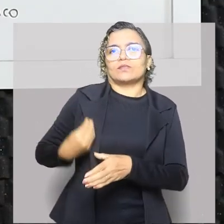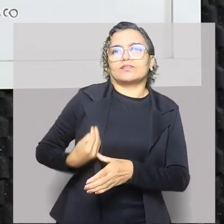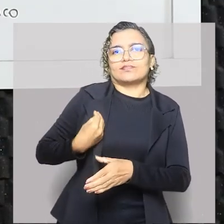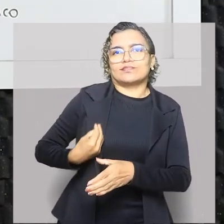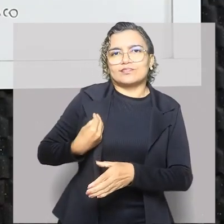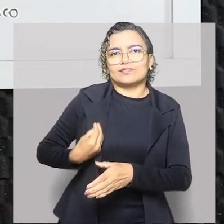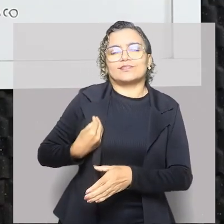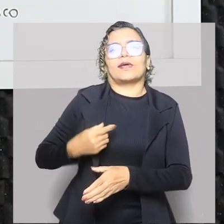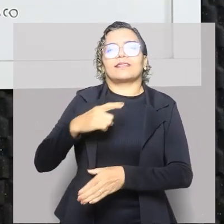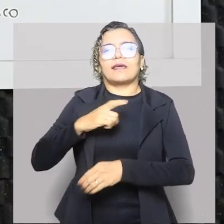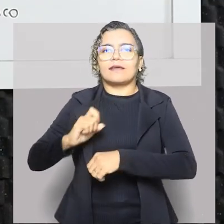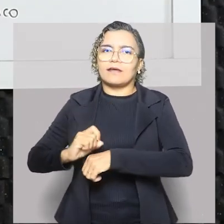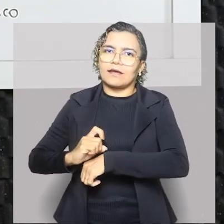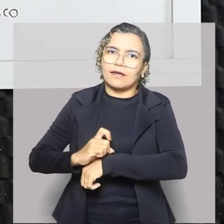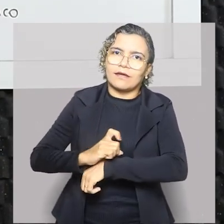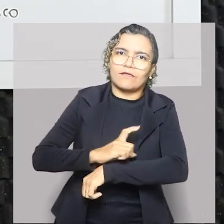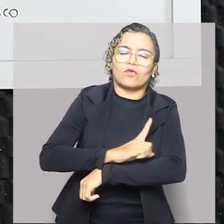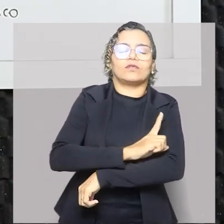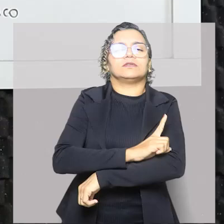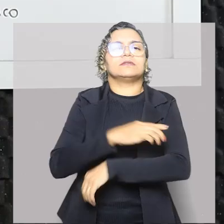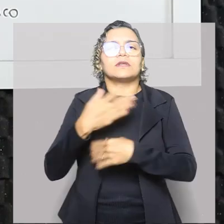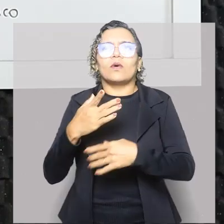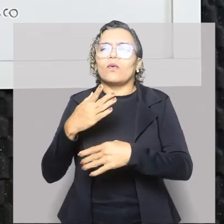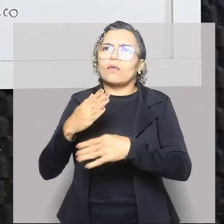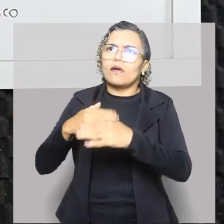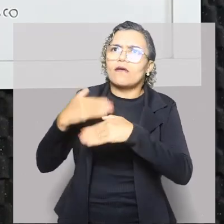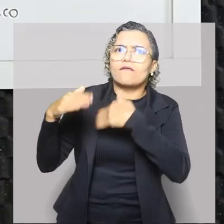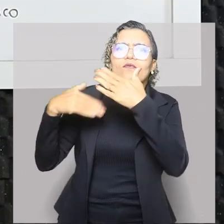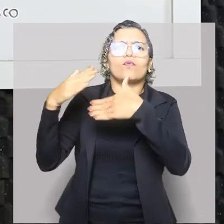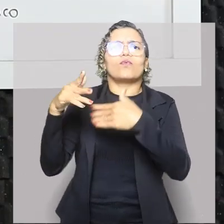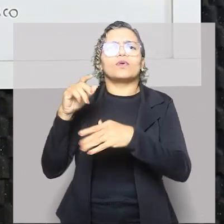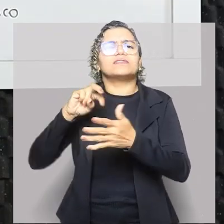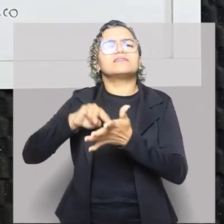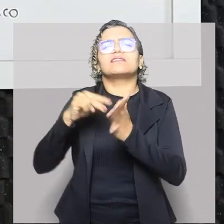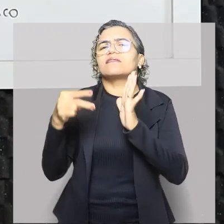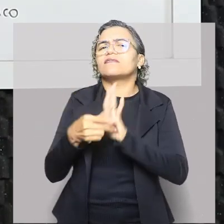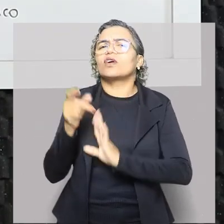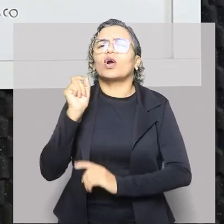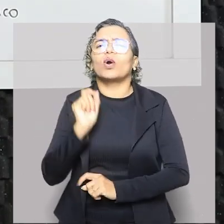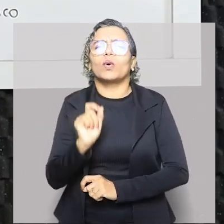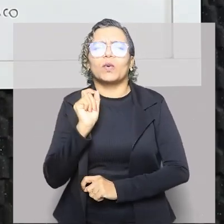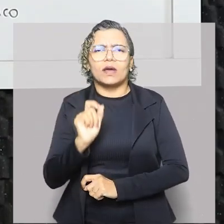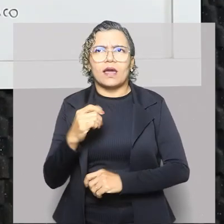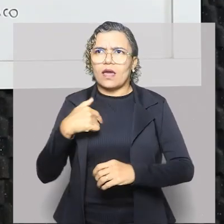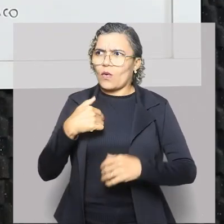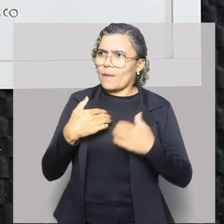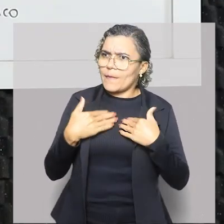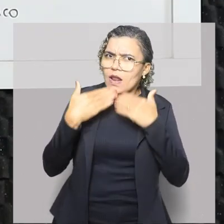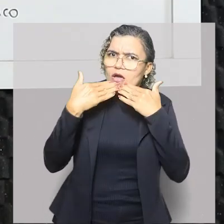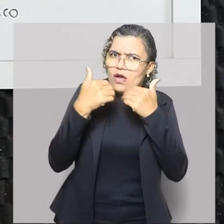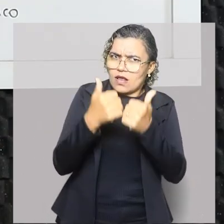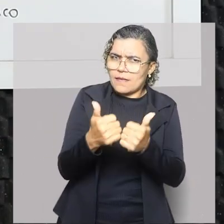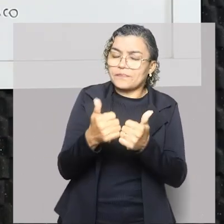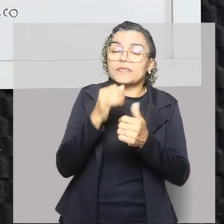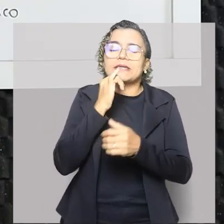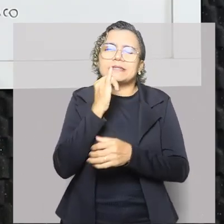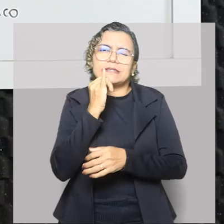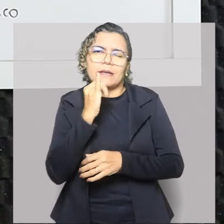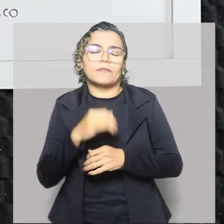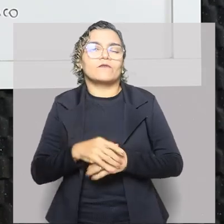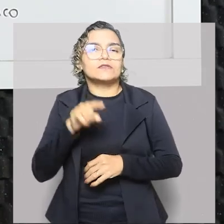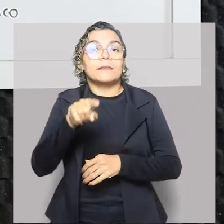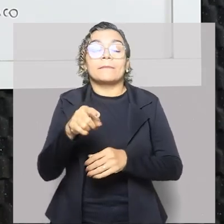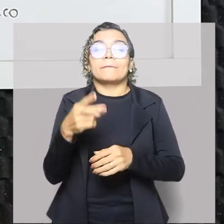pela evolução. Raíssa, evoluir necessariamente significa que eu vou melhorar? Você percebe que quando a gente faz